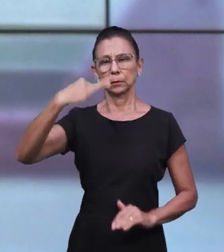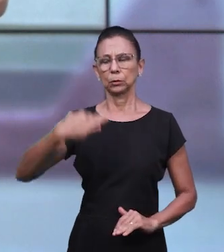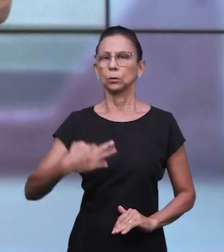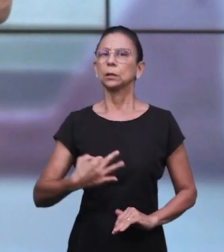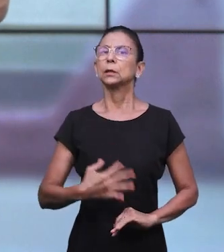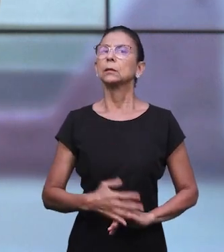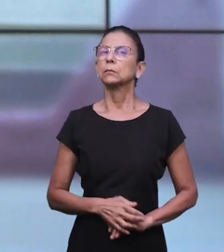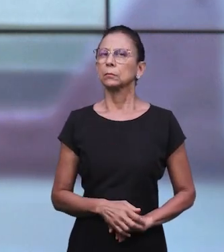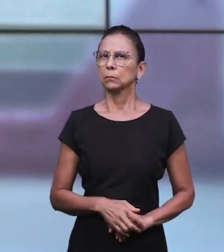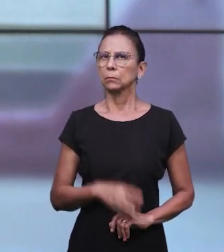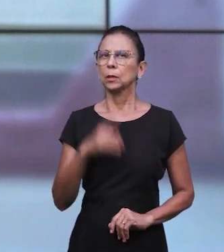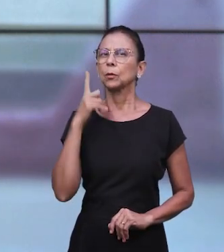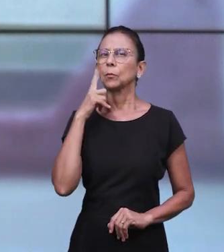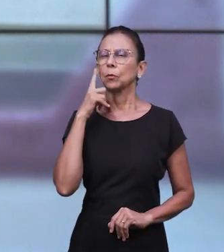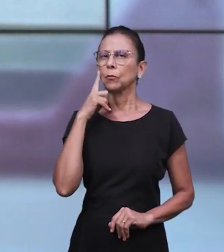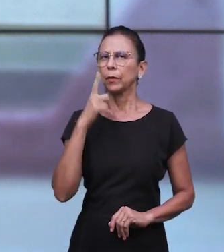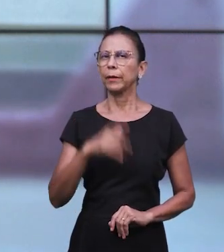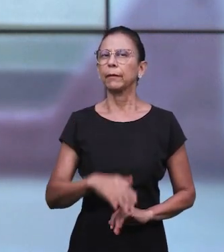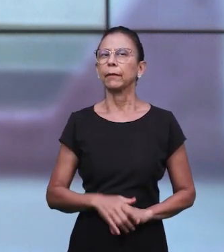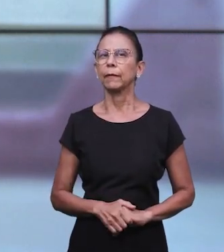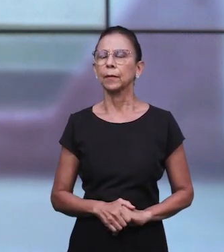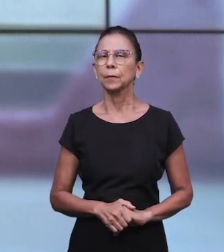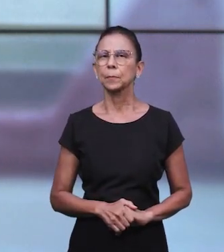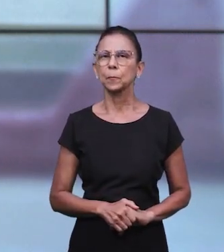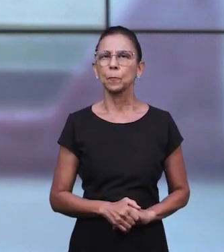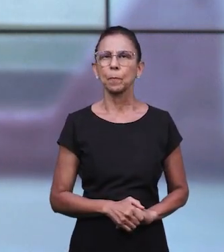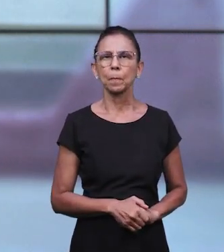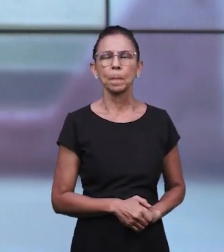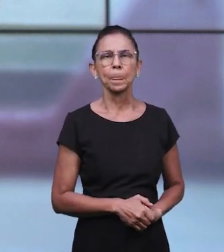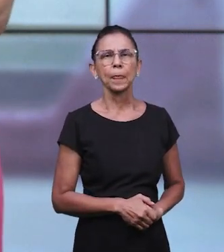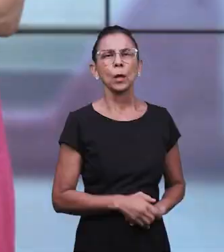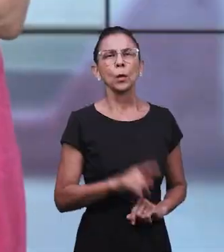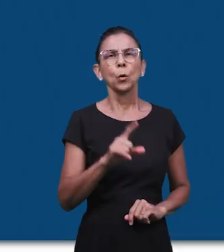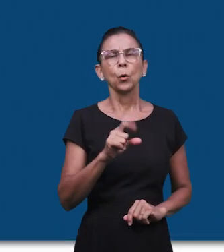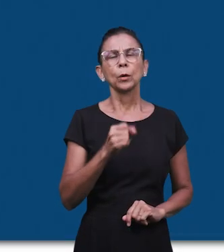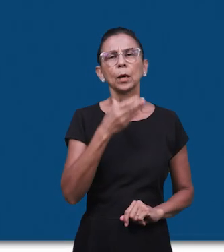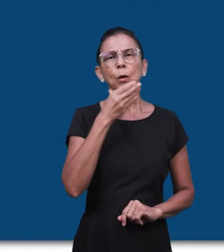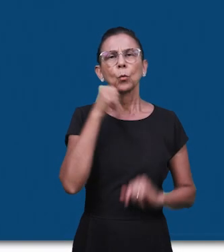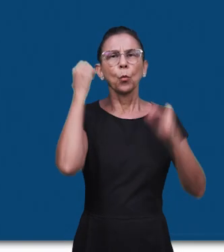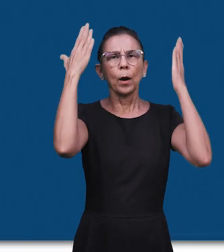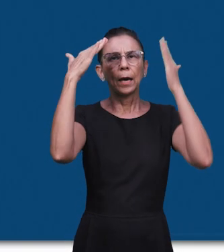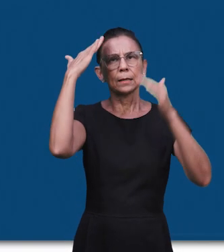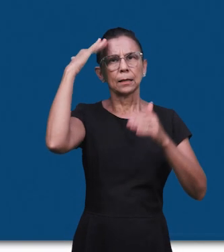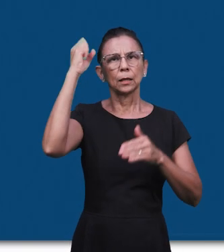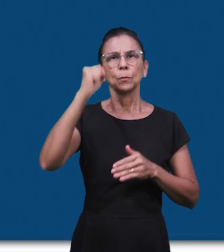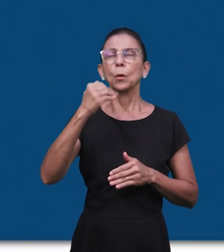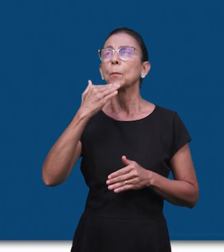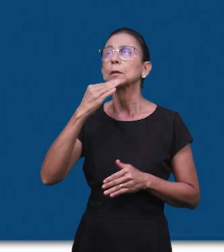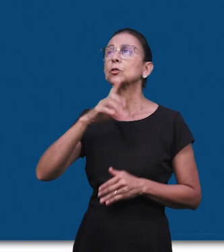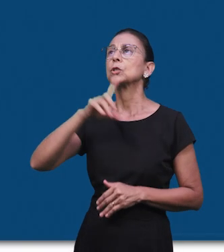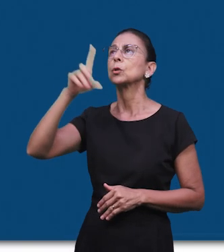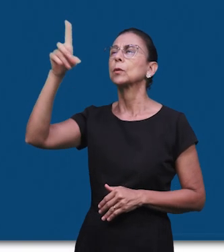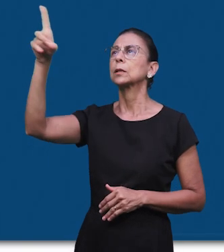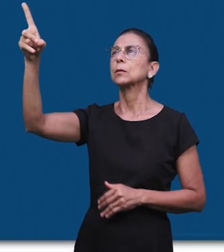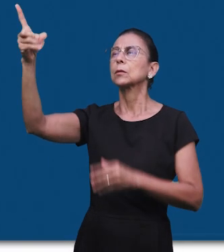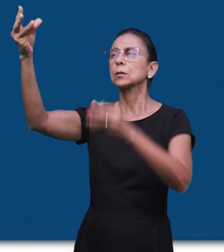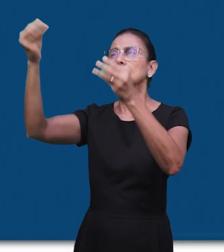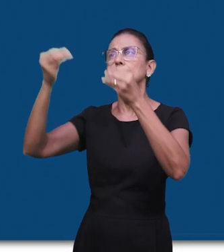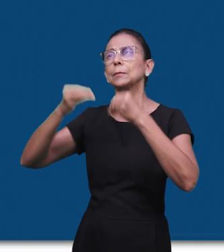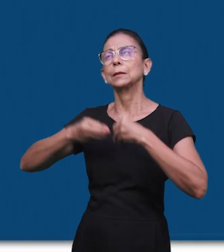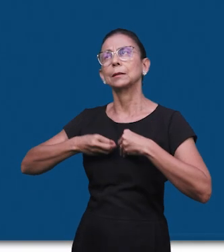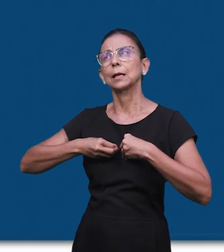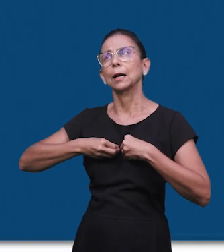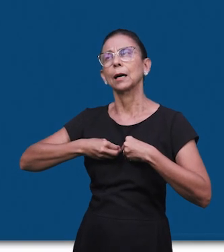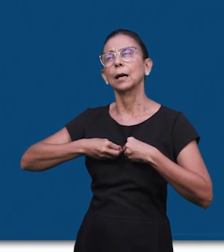relembrar qual foi o pedido de Salomão a Deus. Salomão pediu: dá-me, pois, agora sabedoria